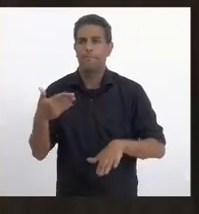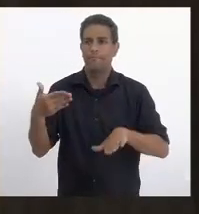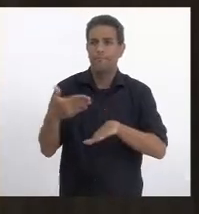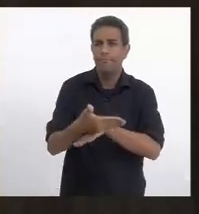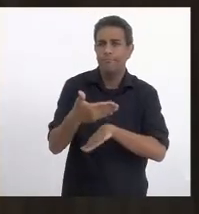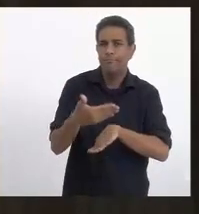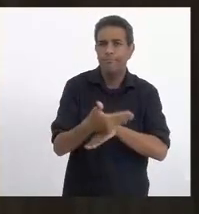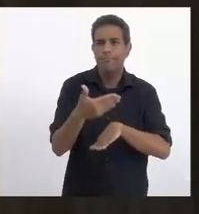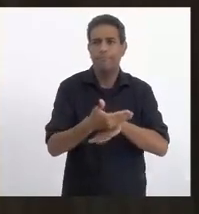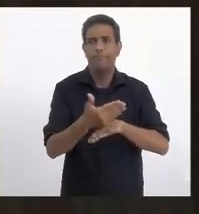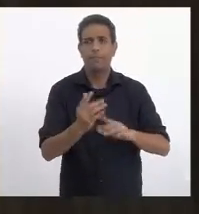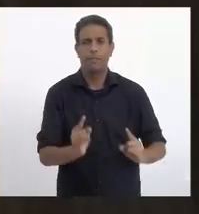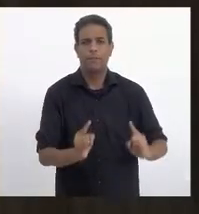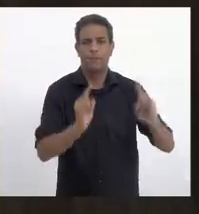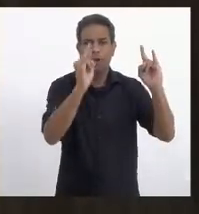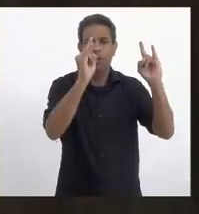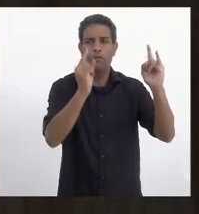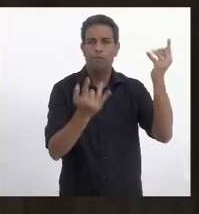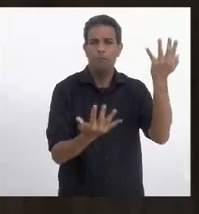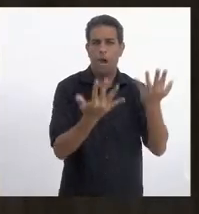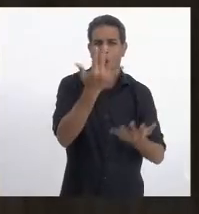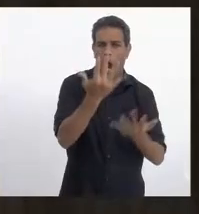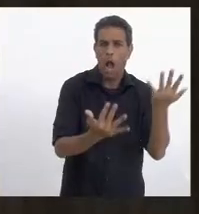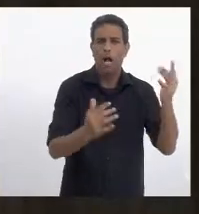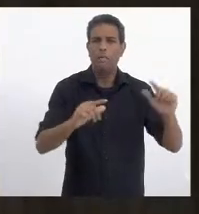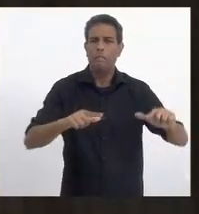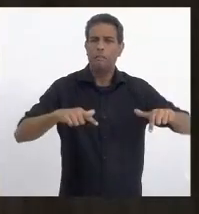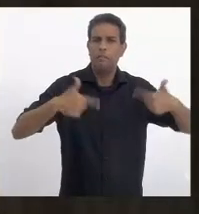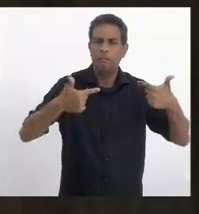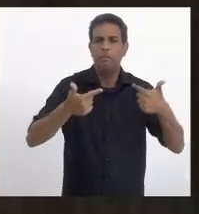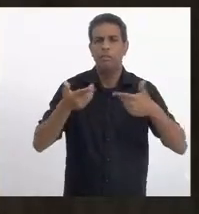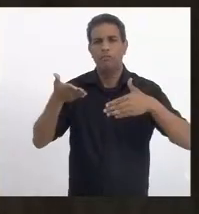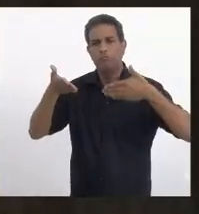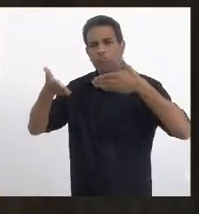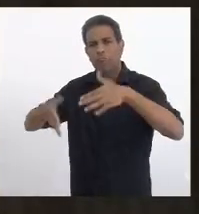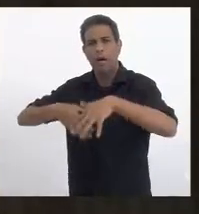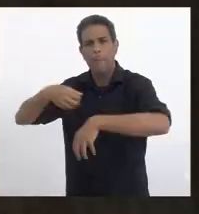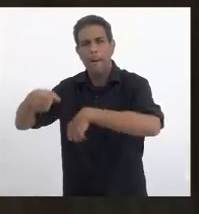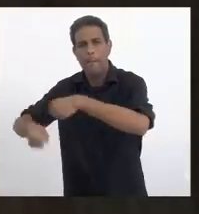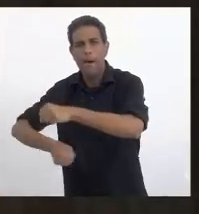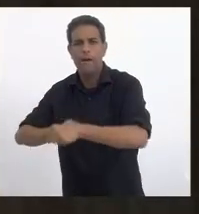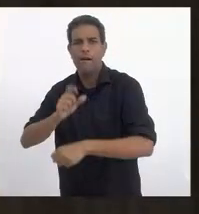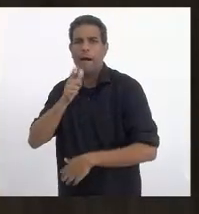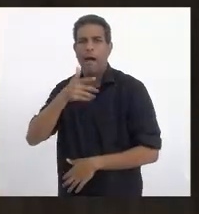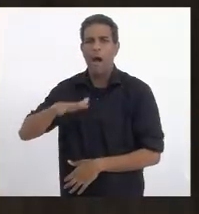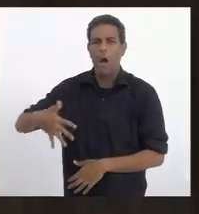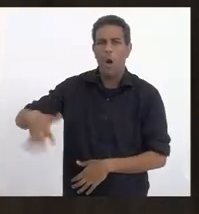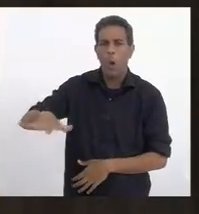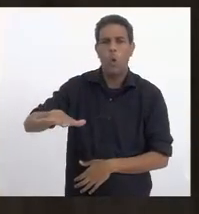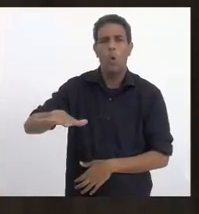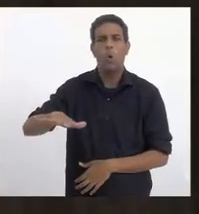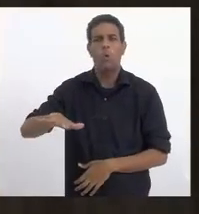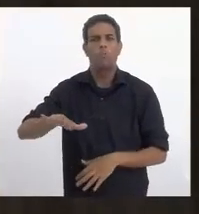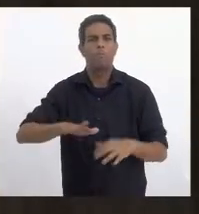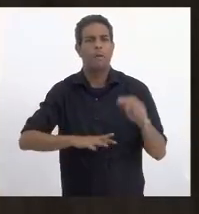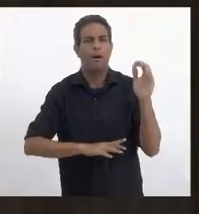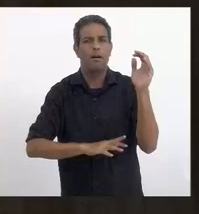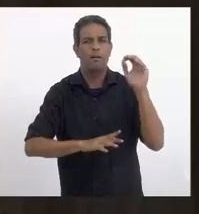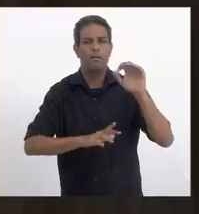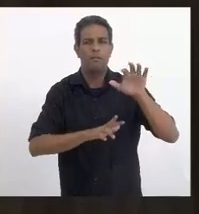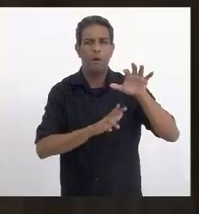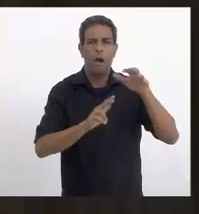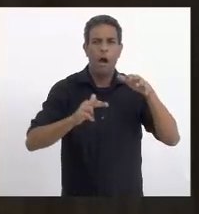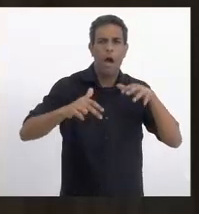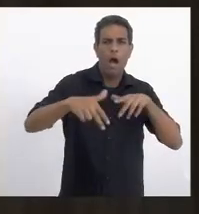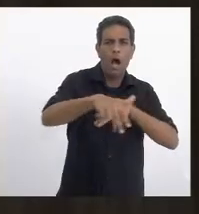entrou em um prédio em chamas se jogam e uma é de ressaca sobe o morro debaixo